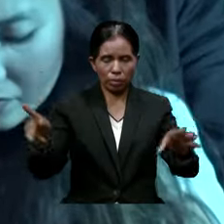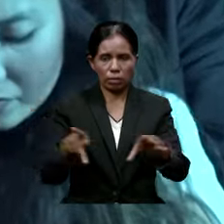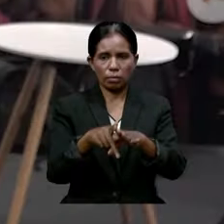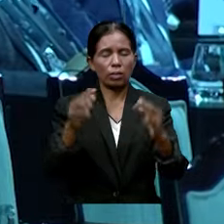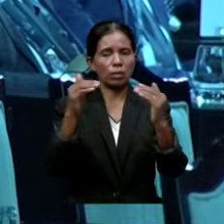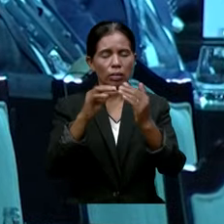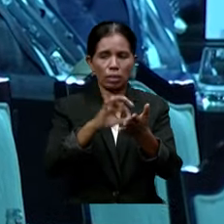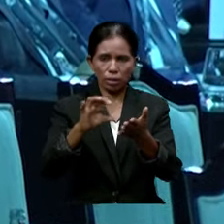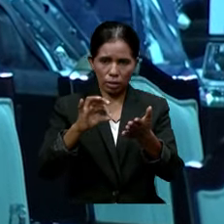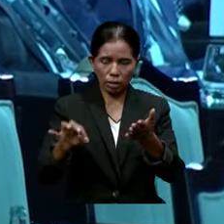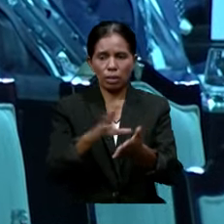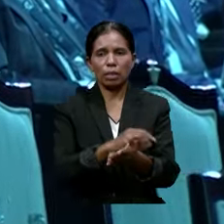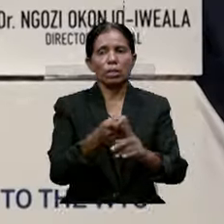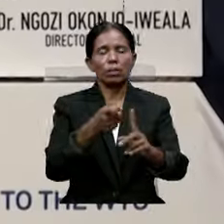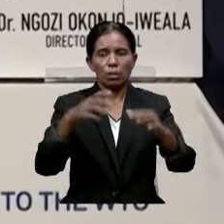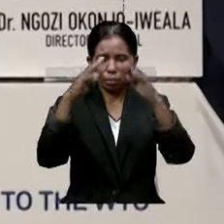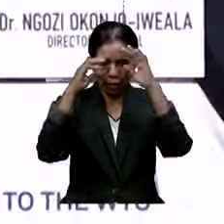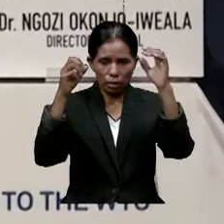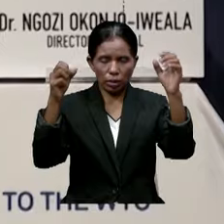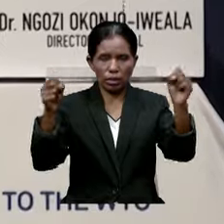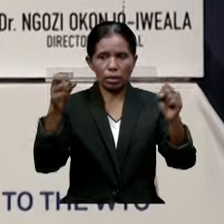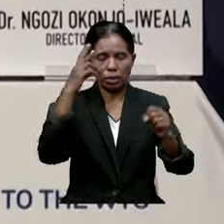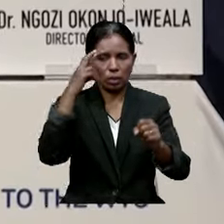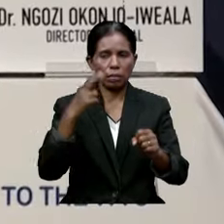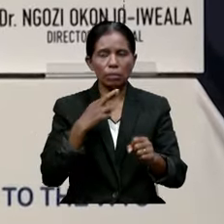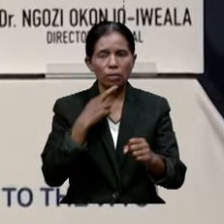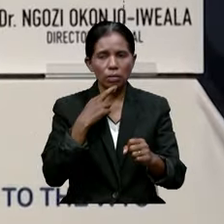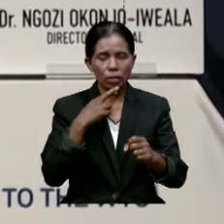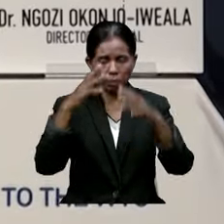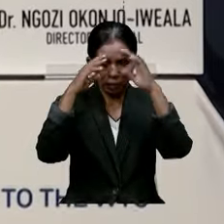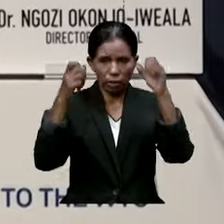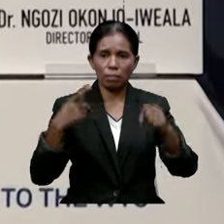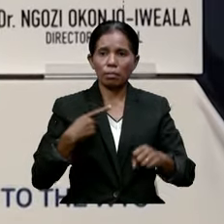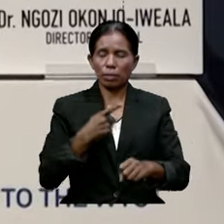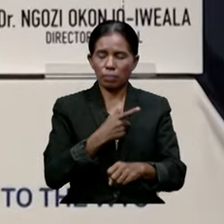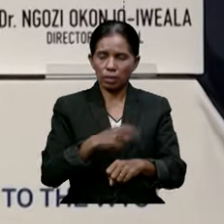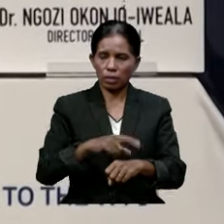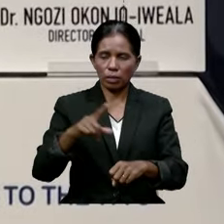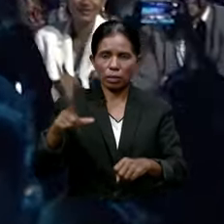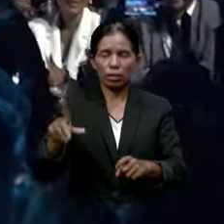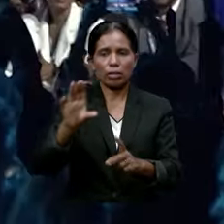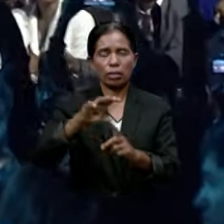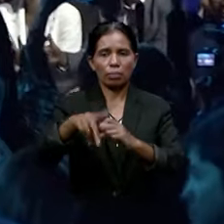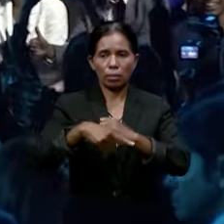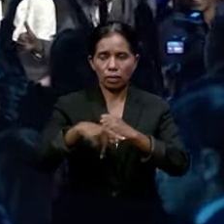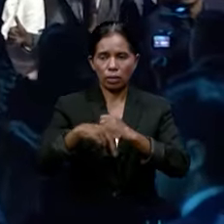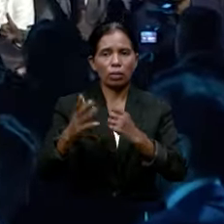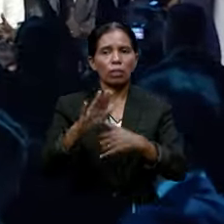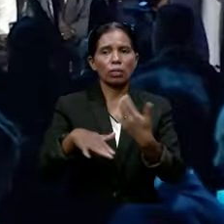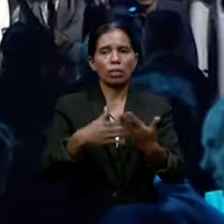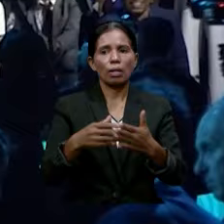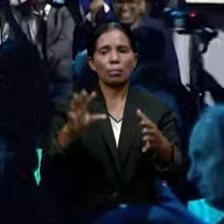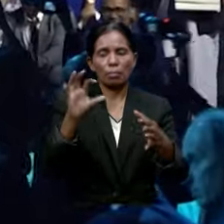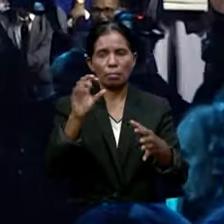cerimônia assinatura, né? Maihusi Presidente da República, Zé Ramjorta, Presidente do Parlamento Nacional, Josefi Bancada Sira, membro do